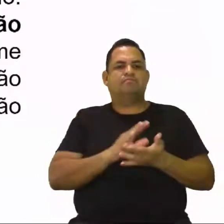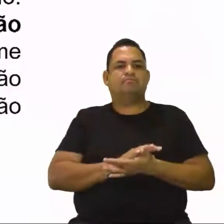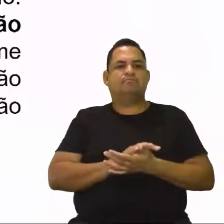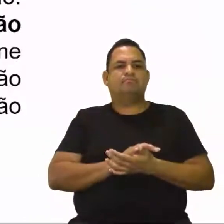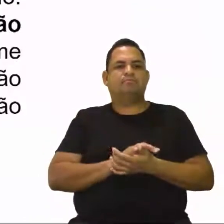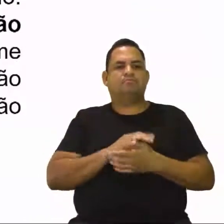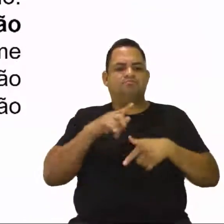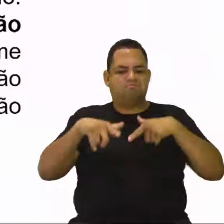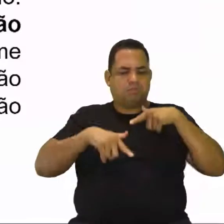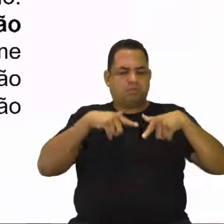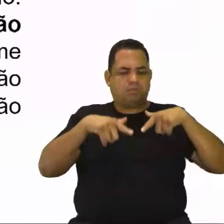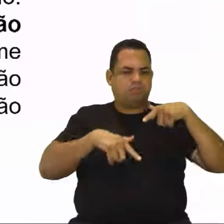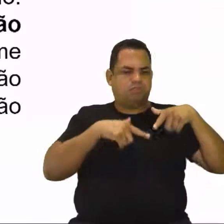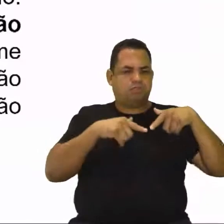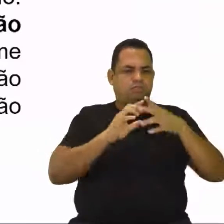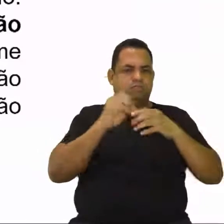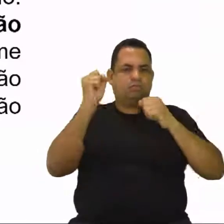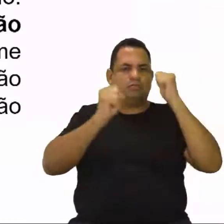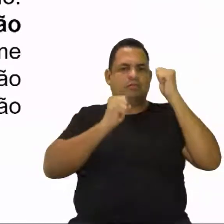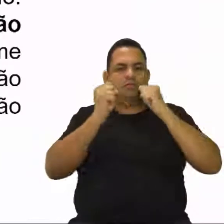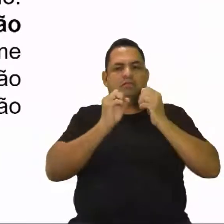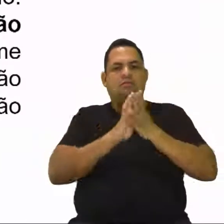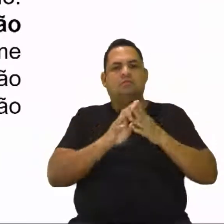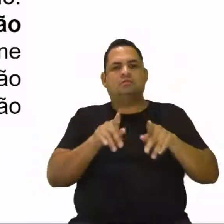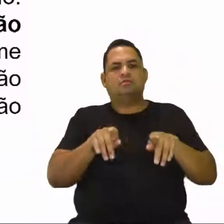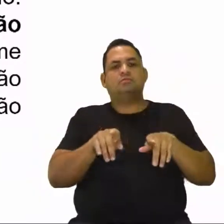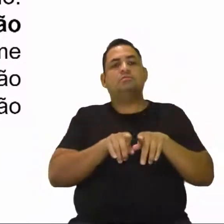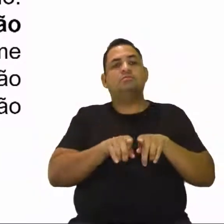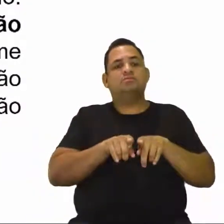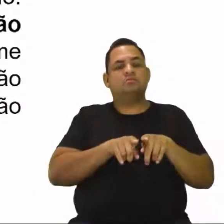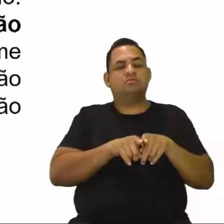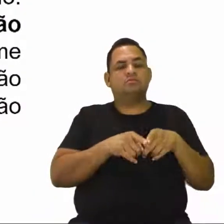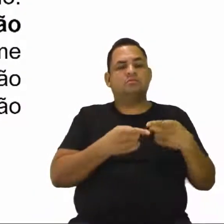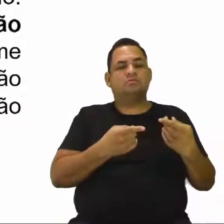o ritmo da produção industrial deles,